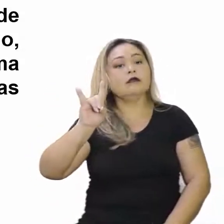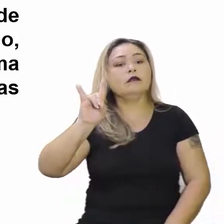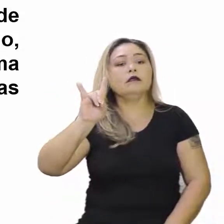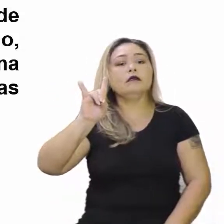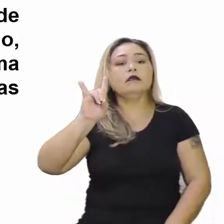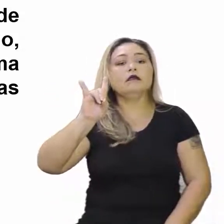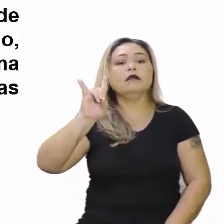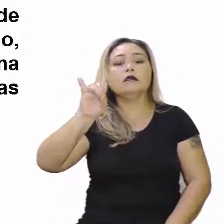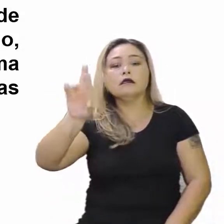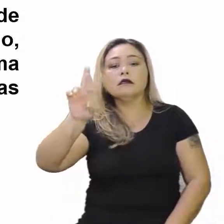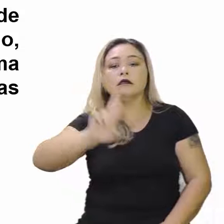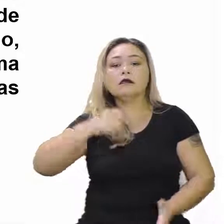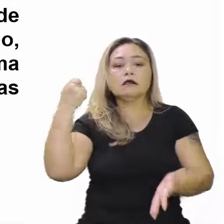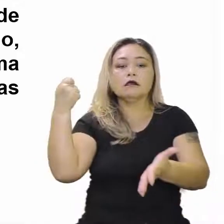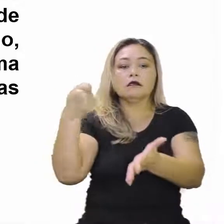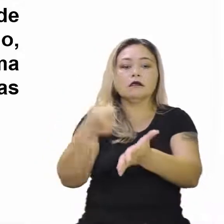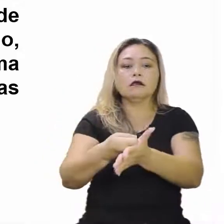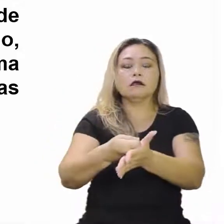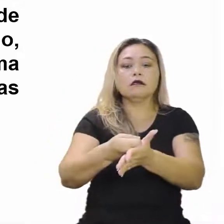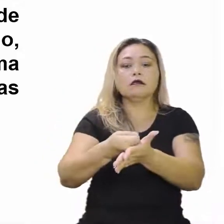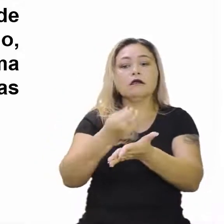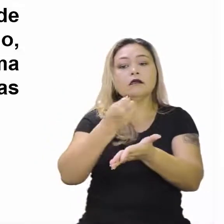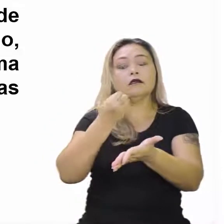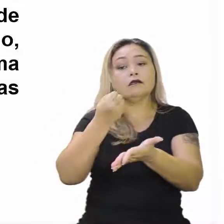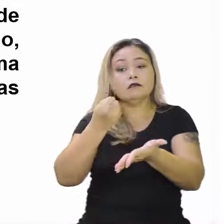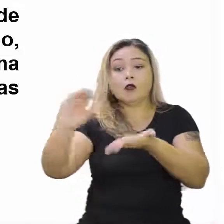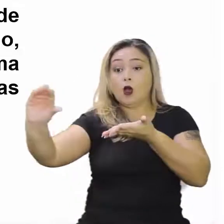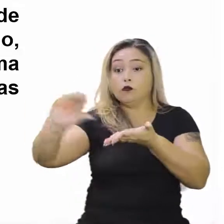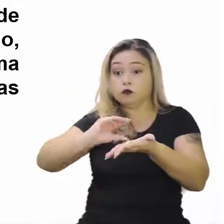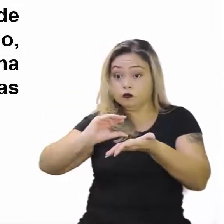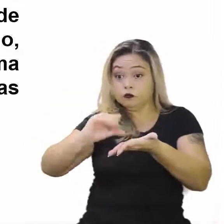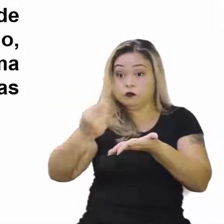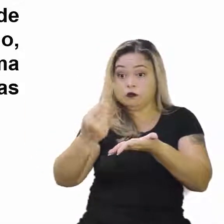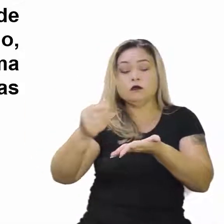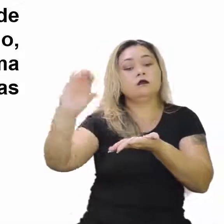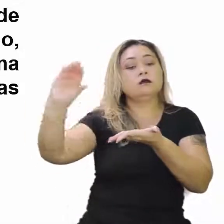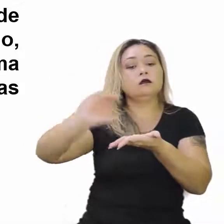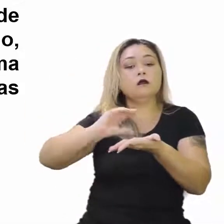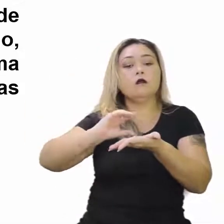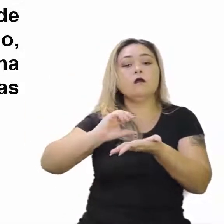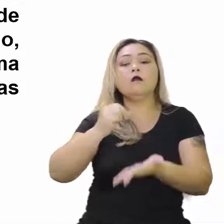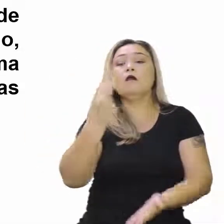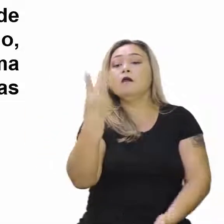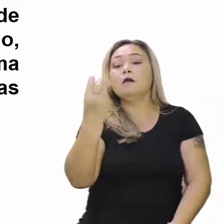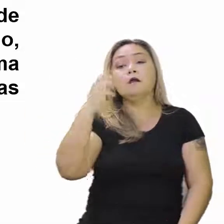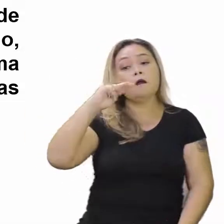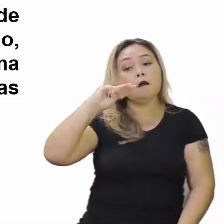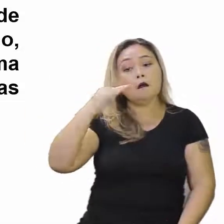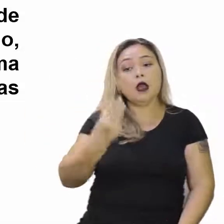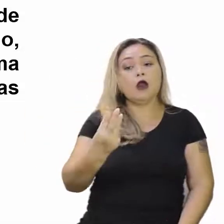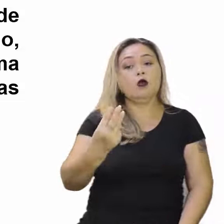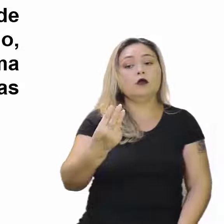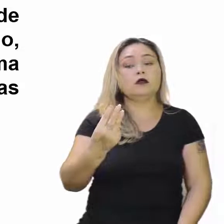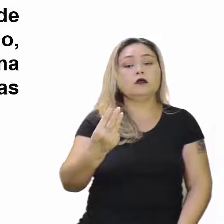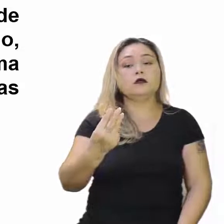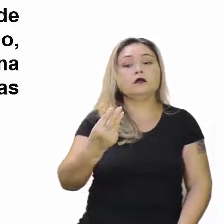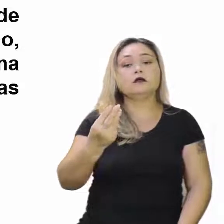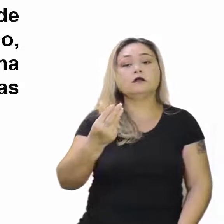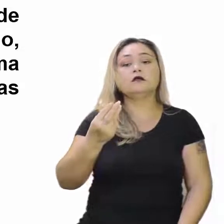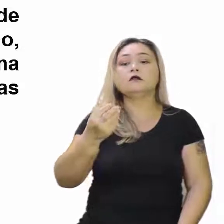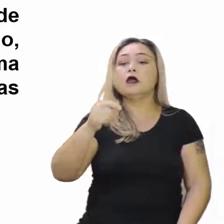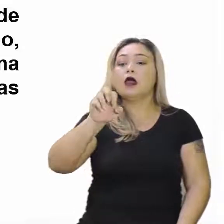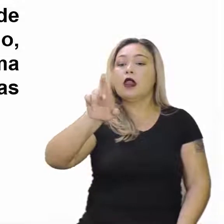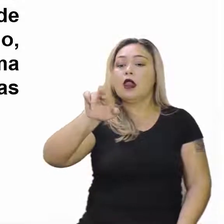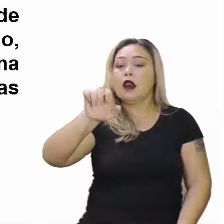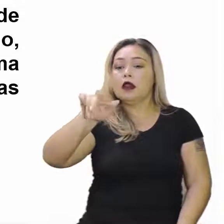que resultaram no pagamento de uma indenização de 2 milhões de